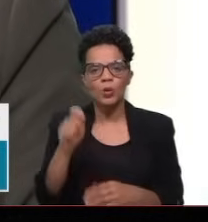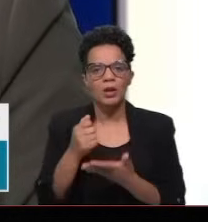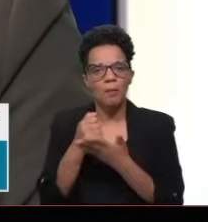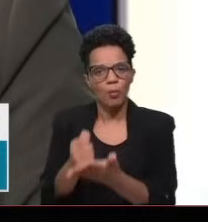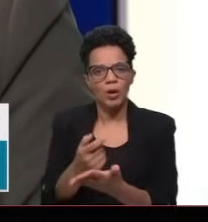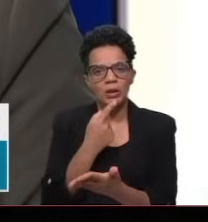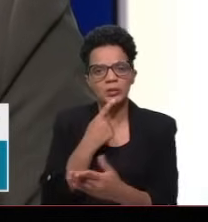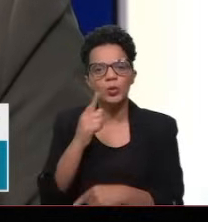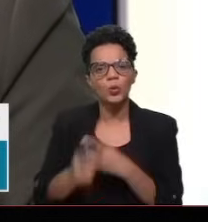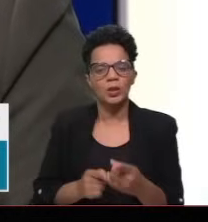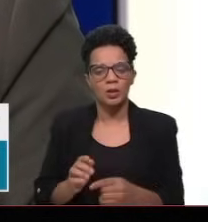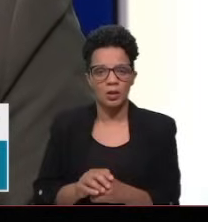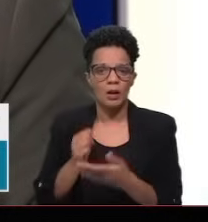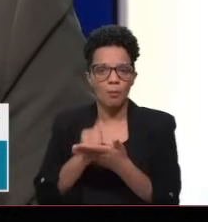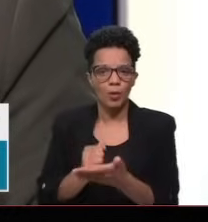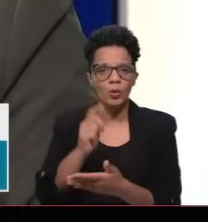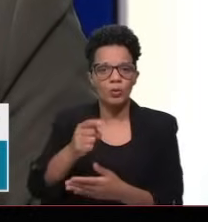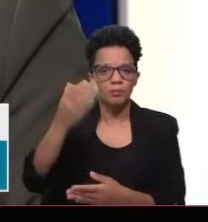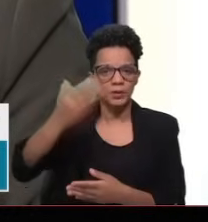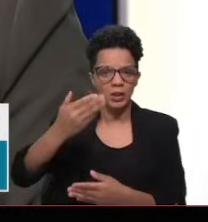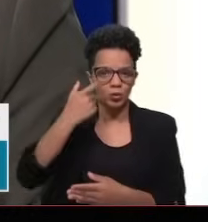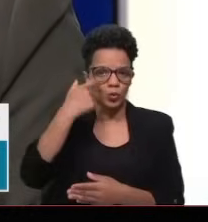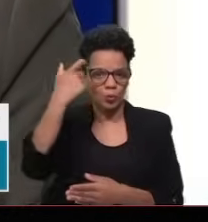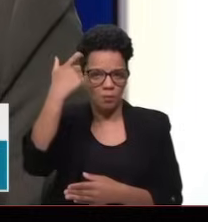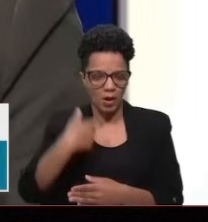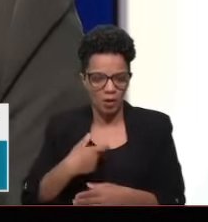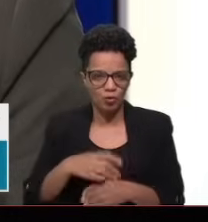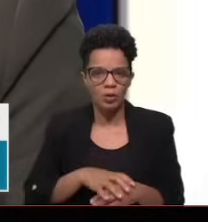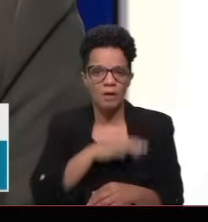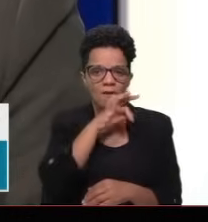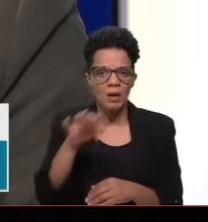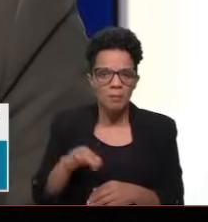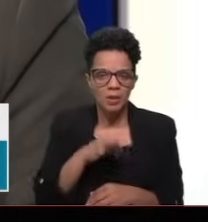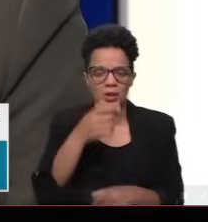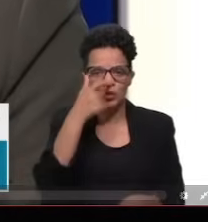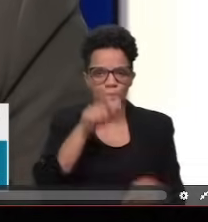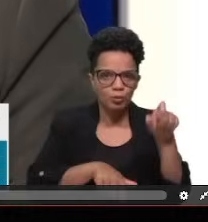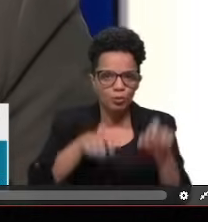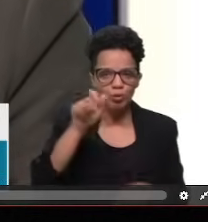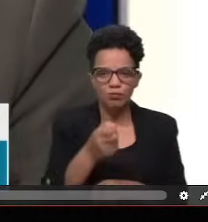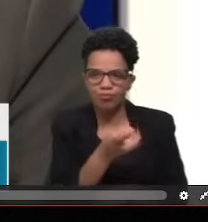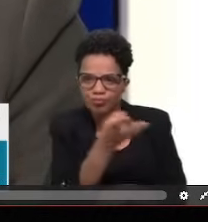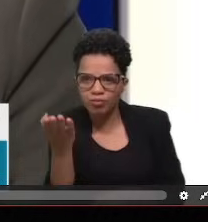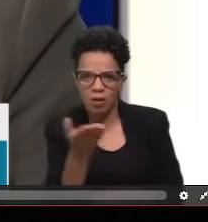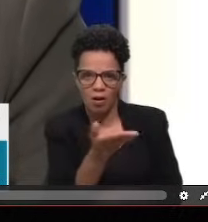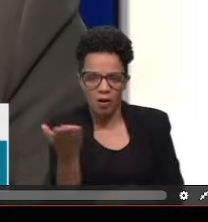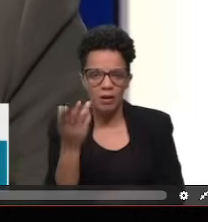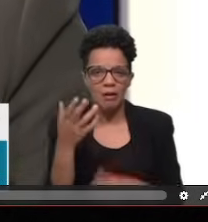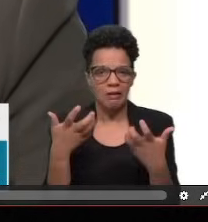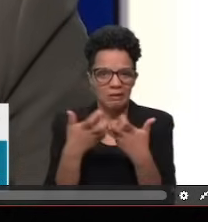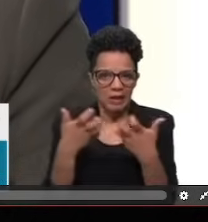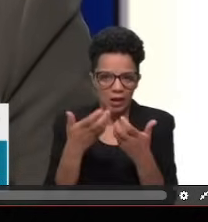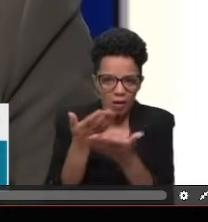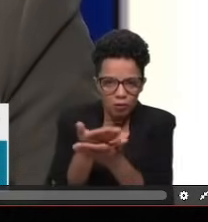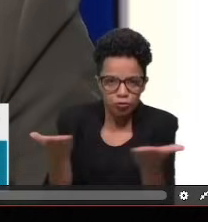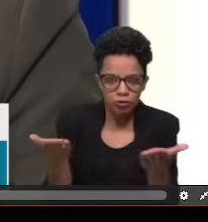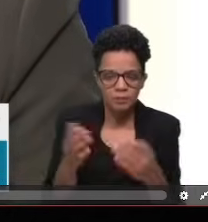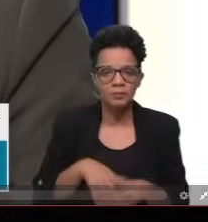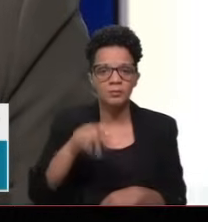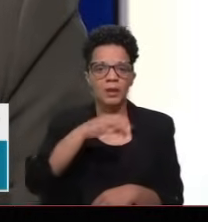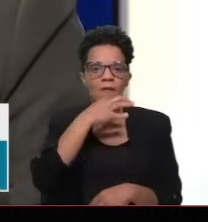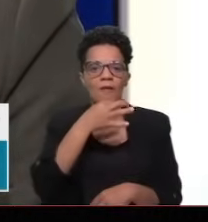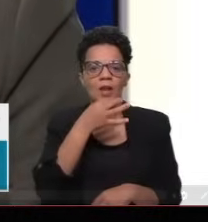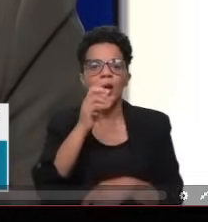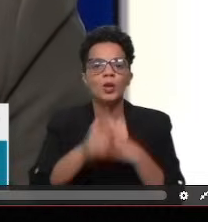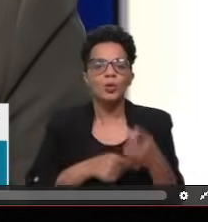estamos a falar de apoiar Direitos Humanos apoiar aquelas famílias aquelas pessoas que estão lá a viver essa guerra e e estamos a falar de defender